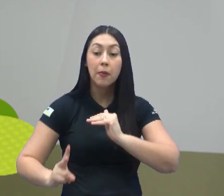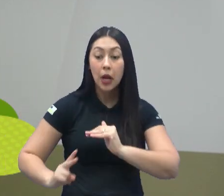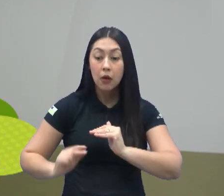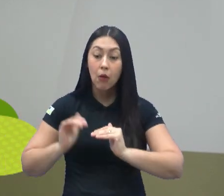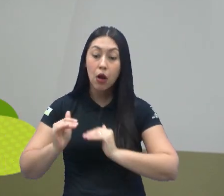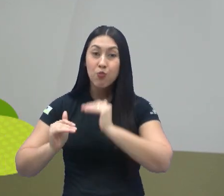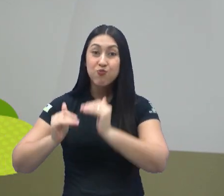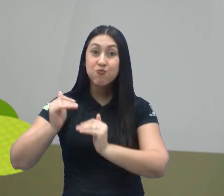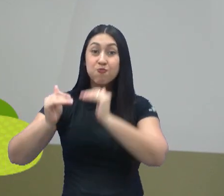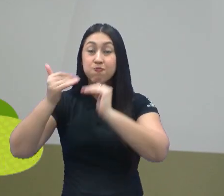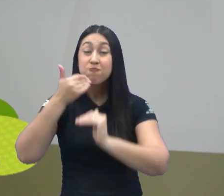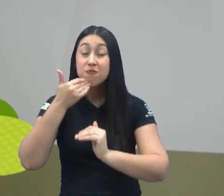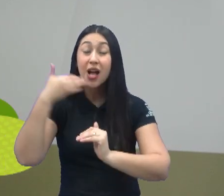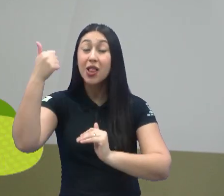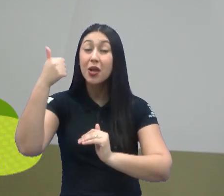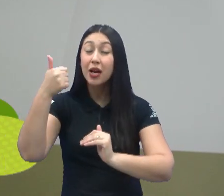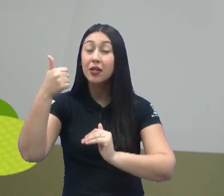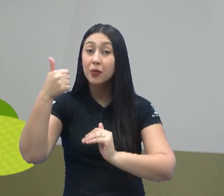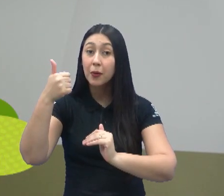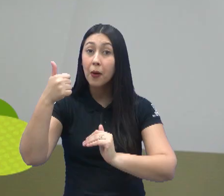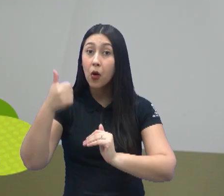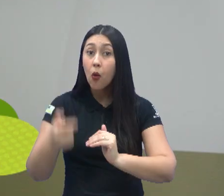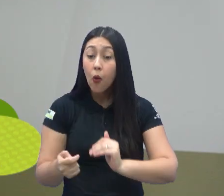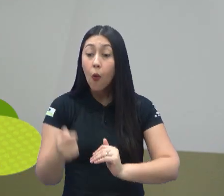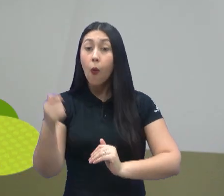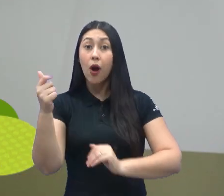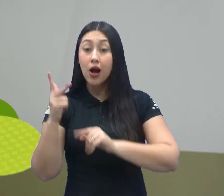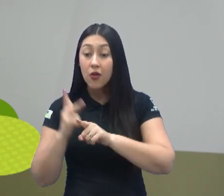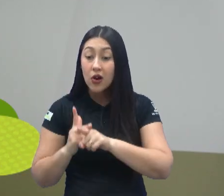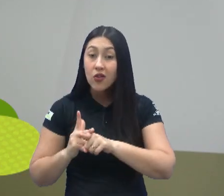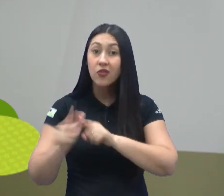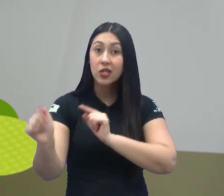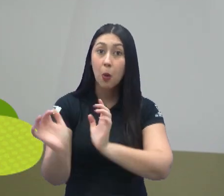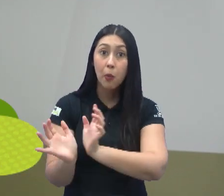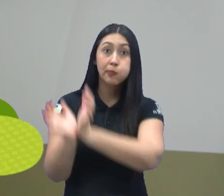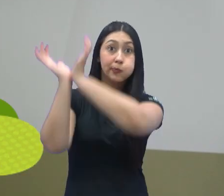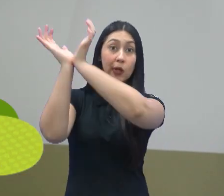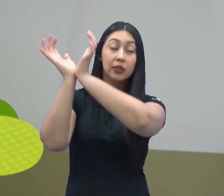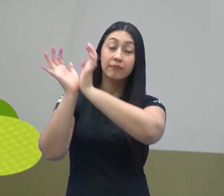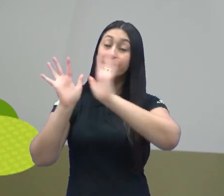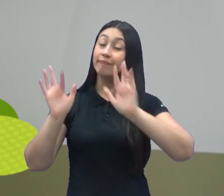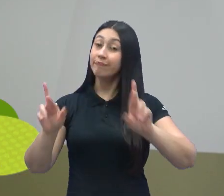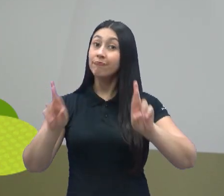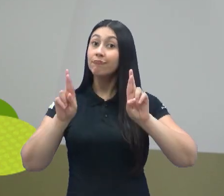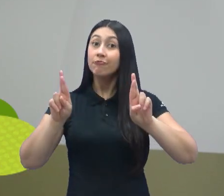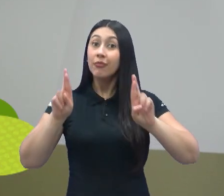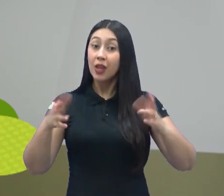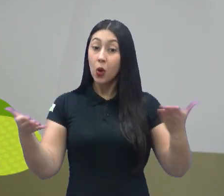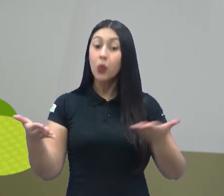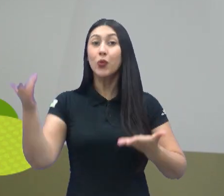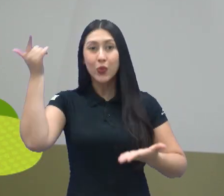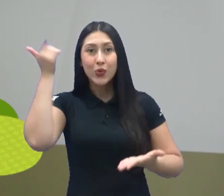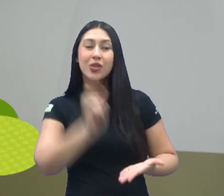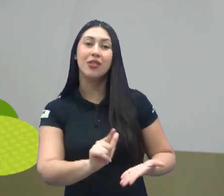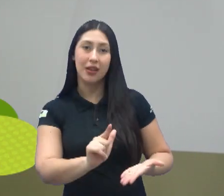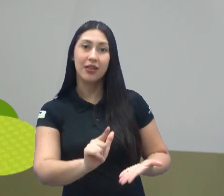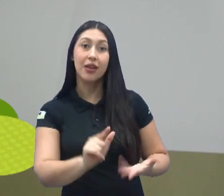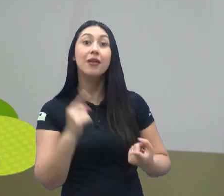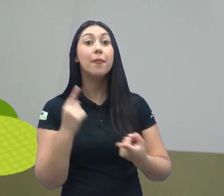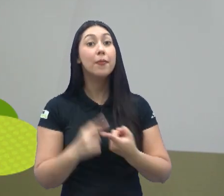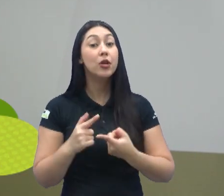chegando cada vez mais perto de tentar buscar novamente esse título. Quem sabe esse ano não possa aparecer, já que o